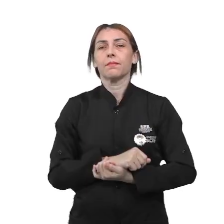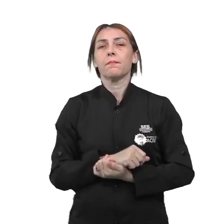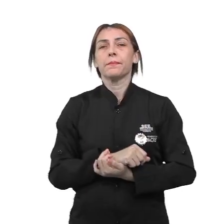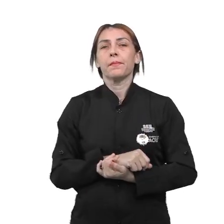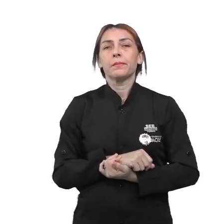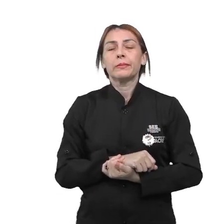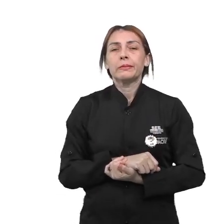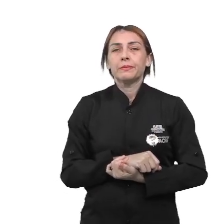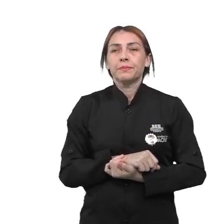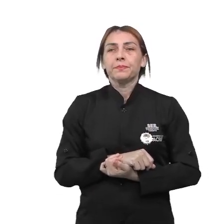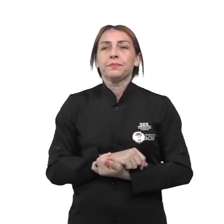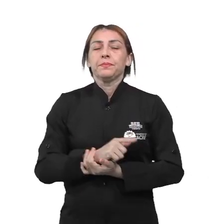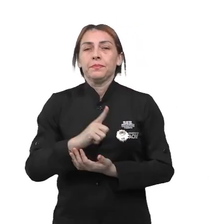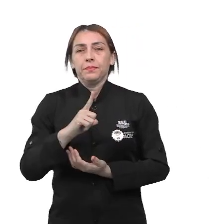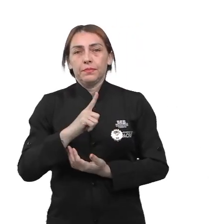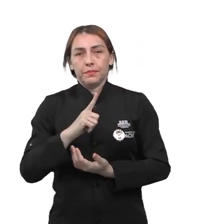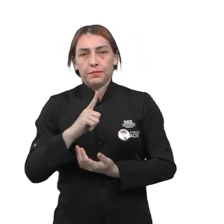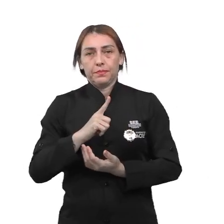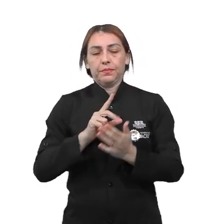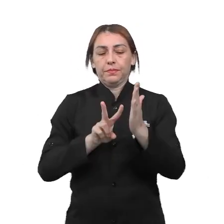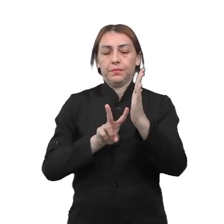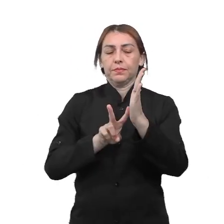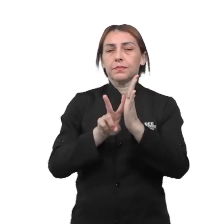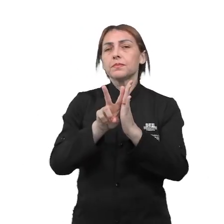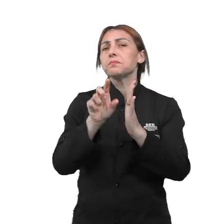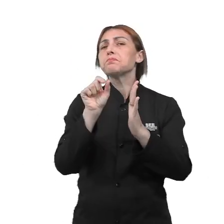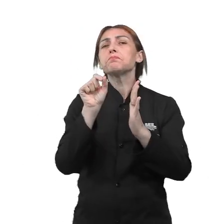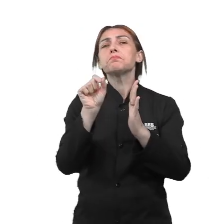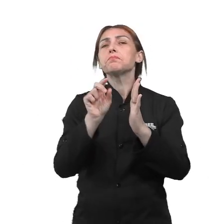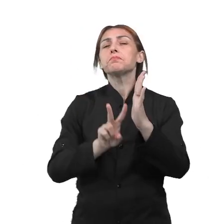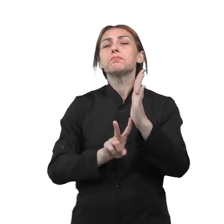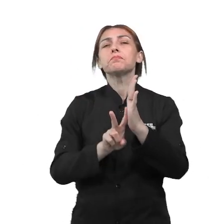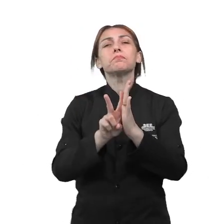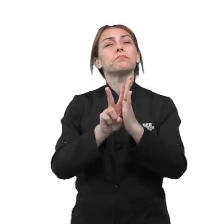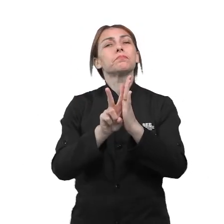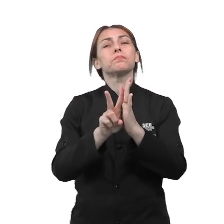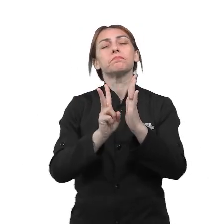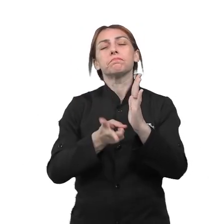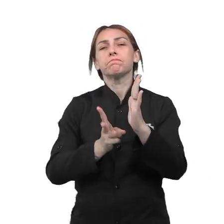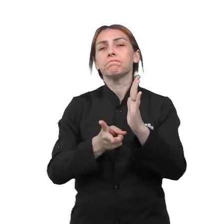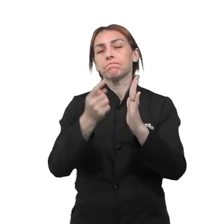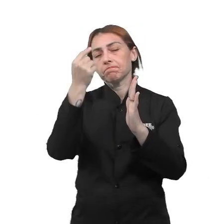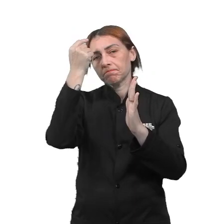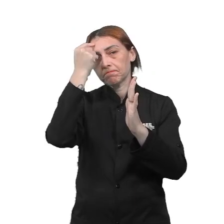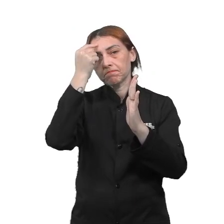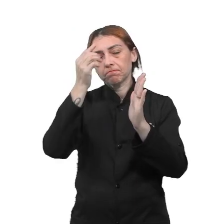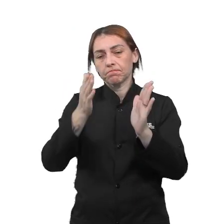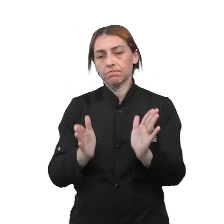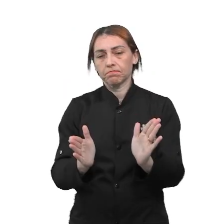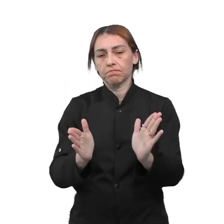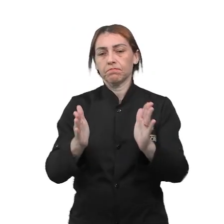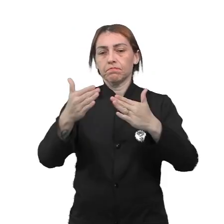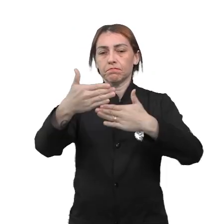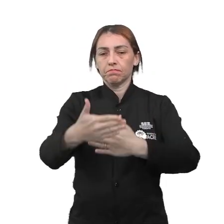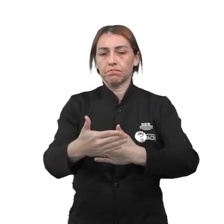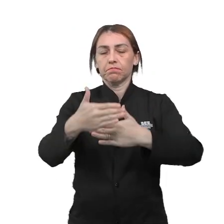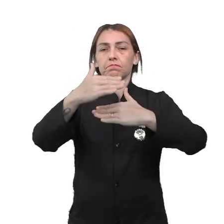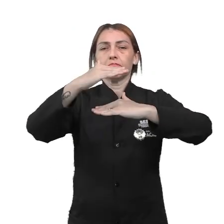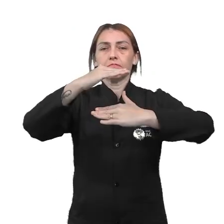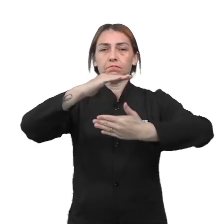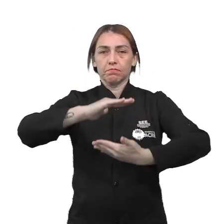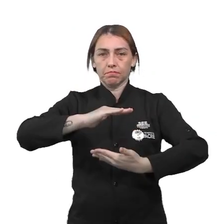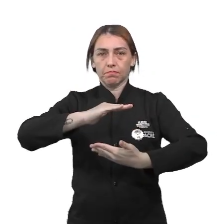Vamos lá, vamos seguir aqui. A gente tem ainda a ideia do volume. Professor, o que é o volume? A mesma ideia do cubo, o produto